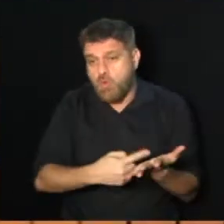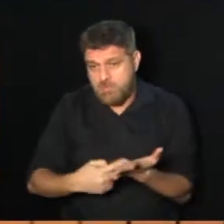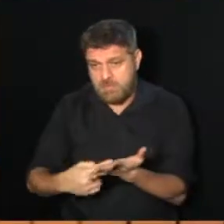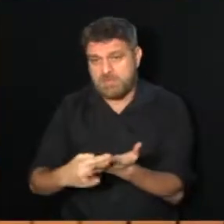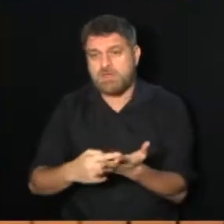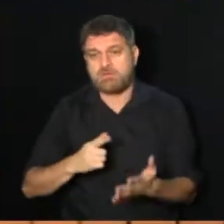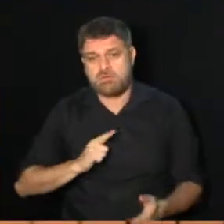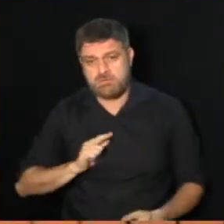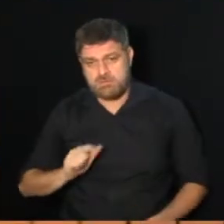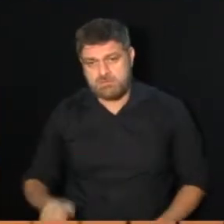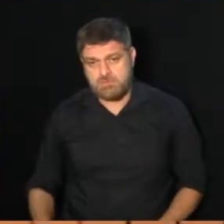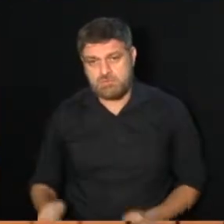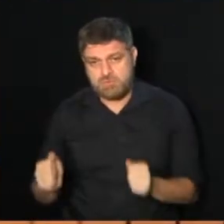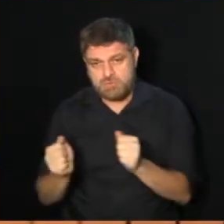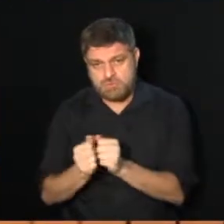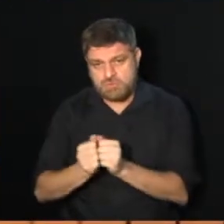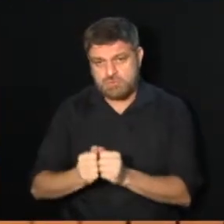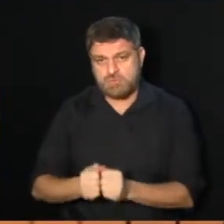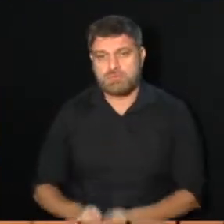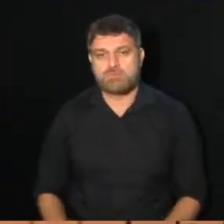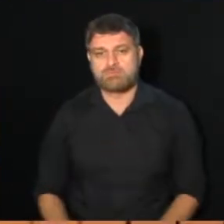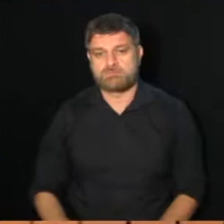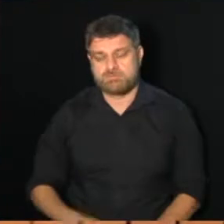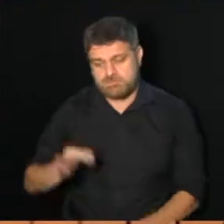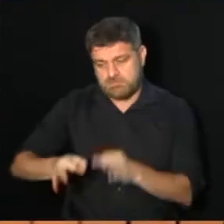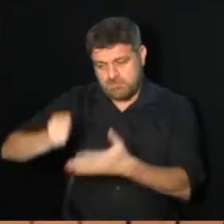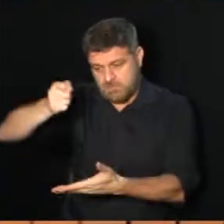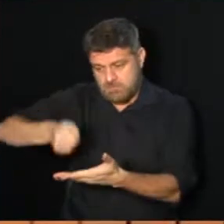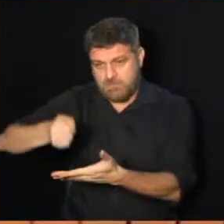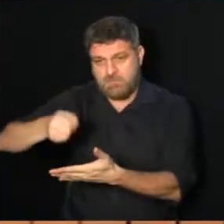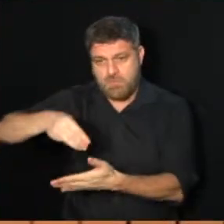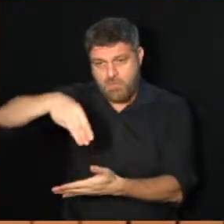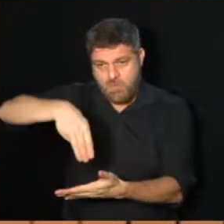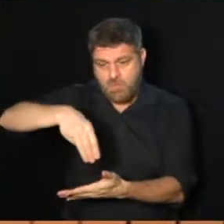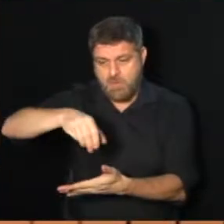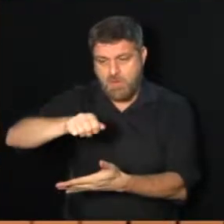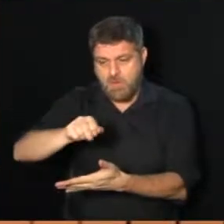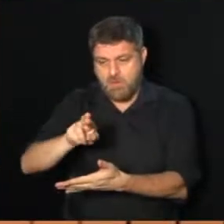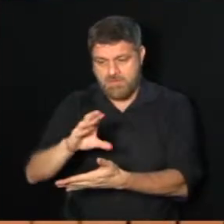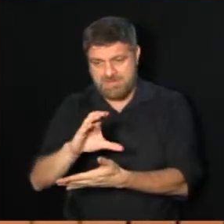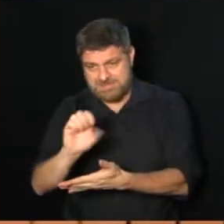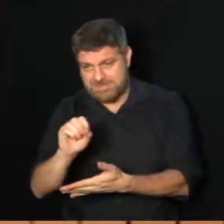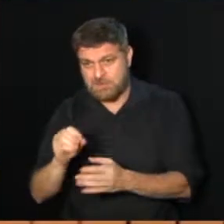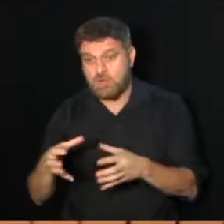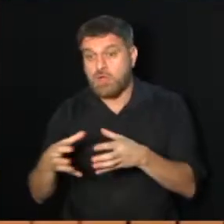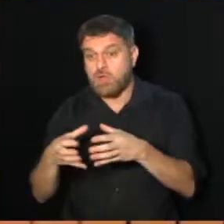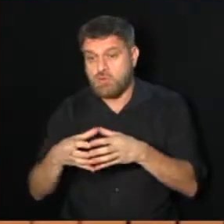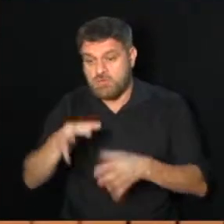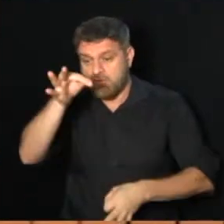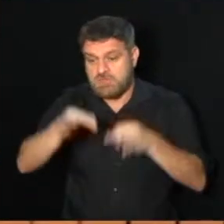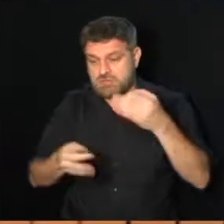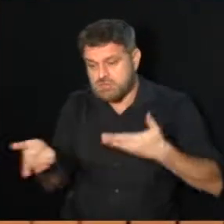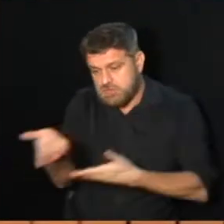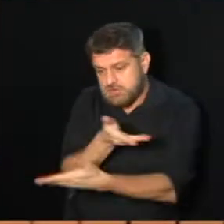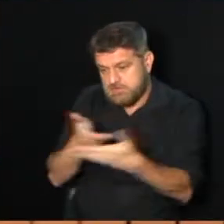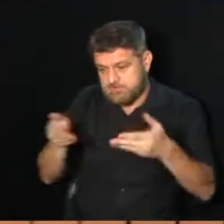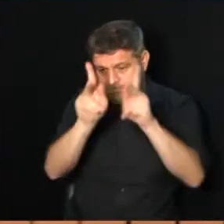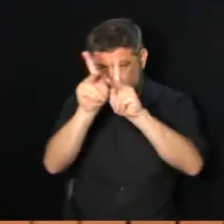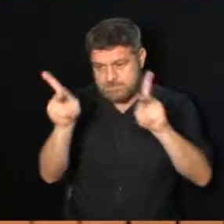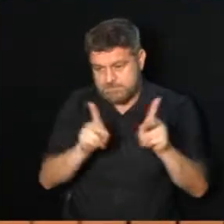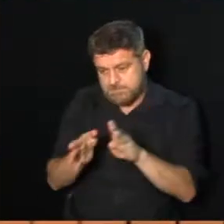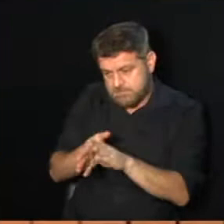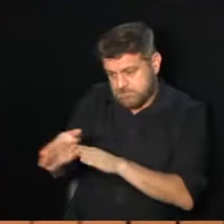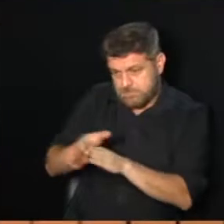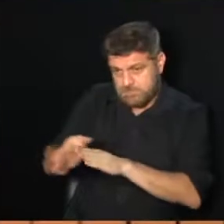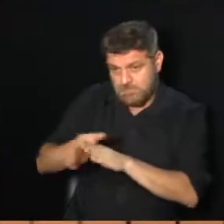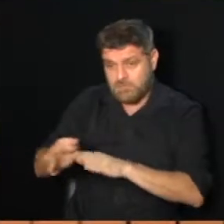acordo feito com o doutor Marcelo e todos que integram o Comitê de Justiça Restaurativa. E essa audiência pública